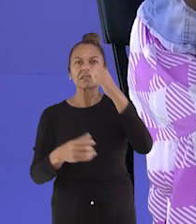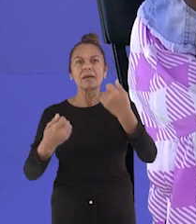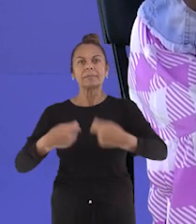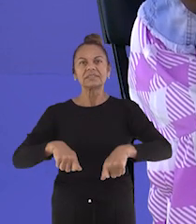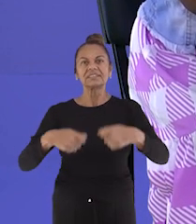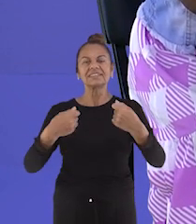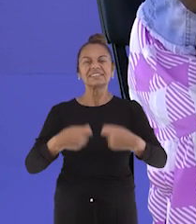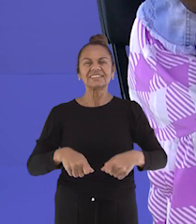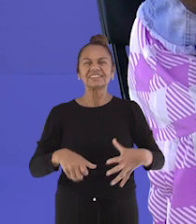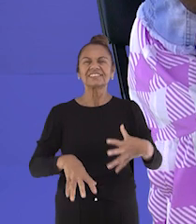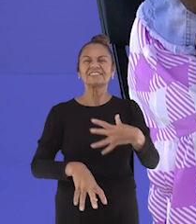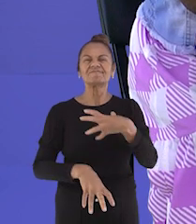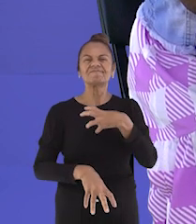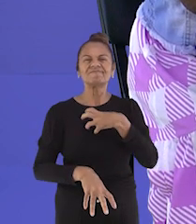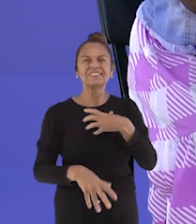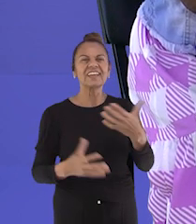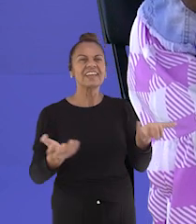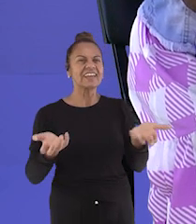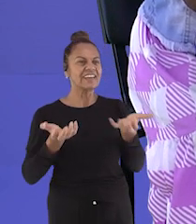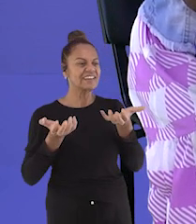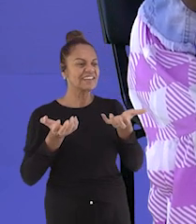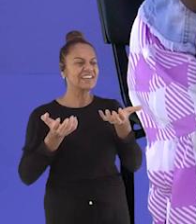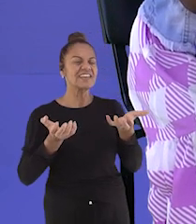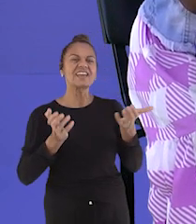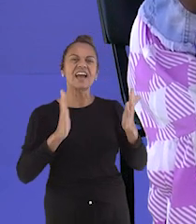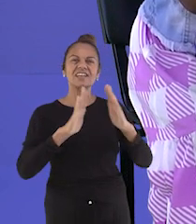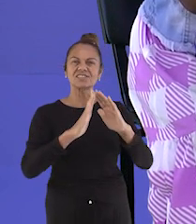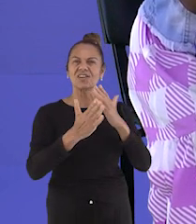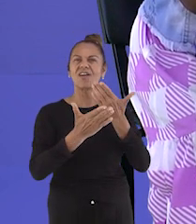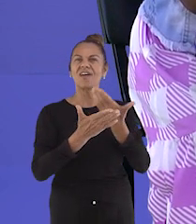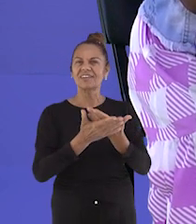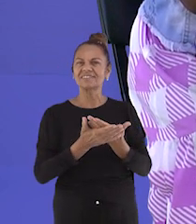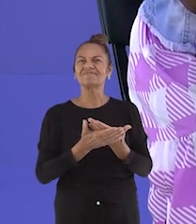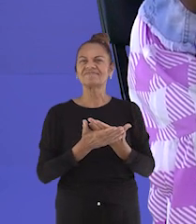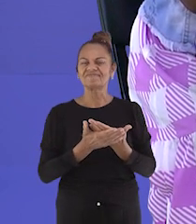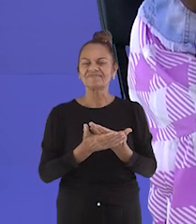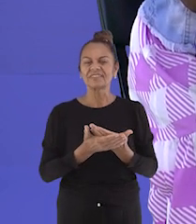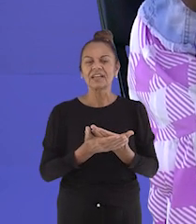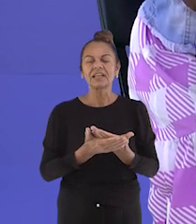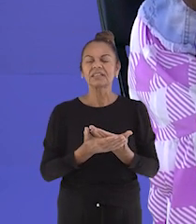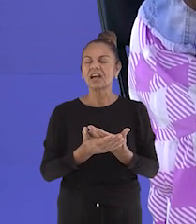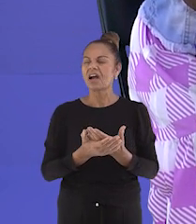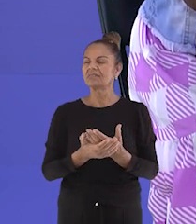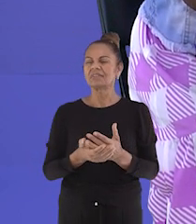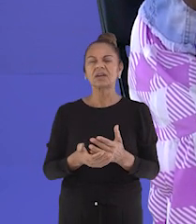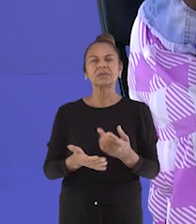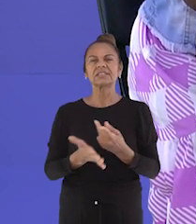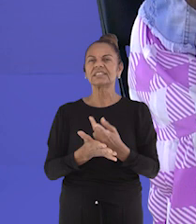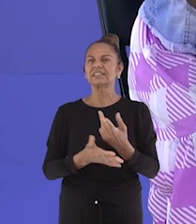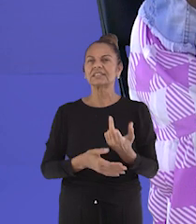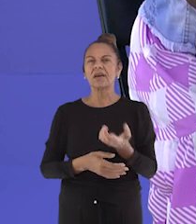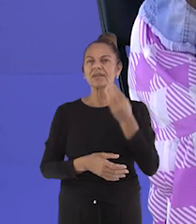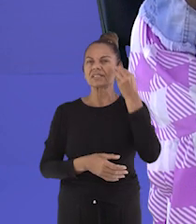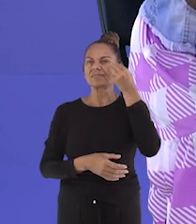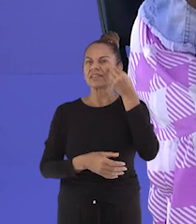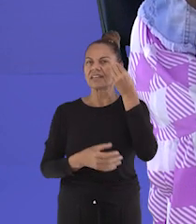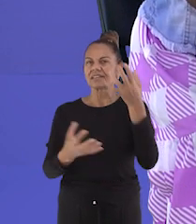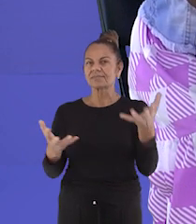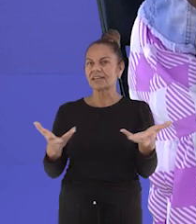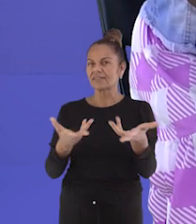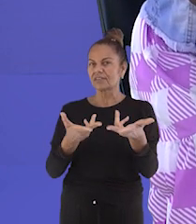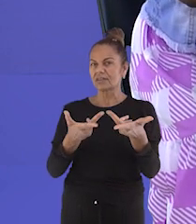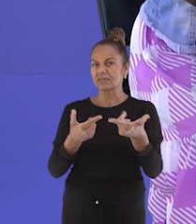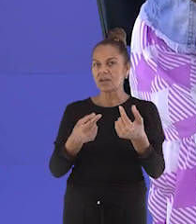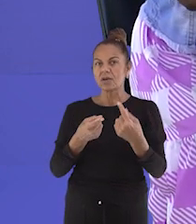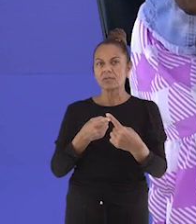sentiam necessidade de estar naquele local. Então, foram experiências incríveis na minha vida. Eu tive